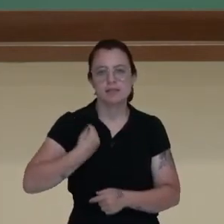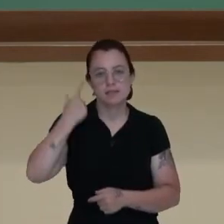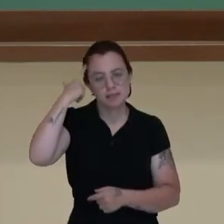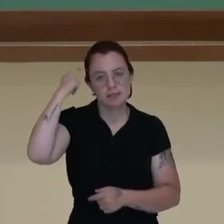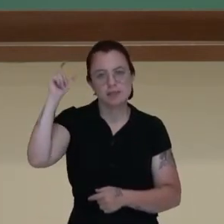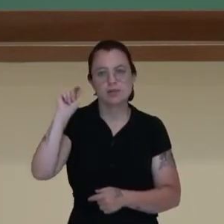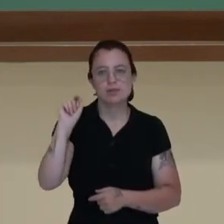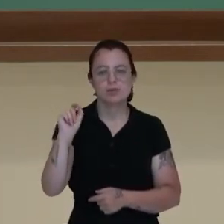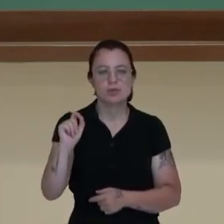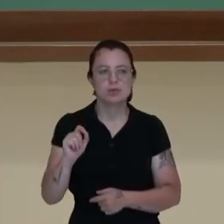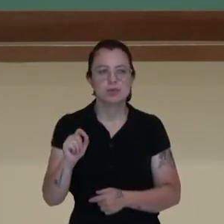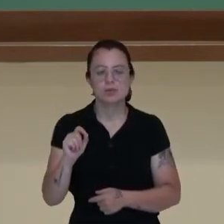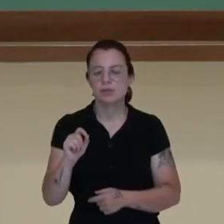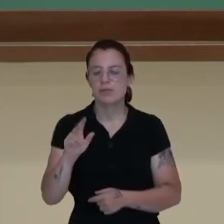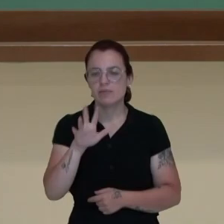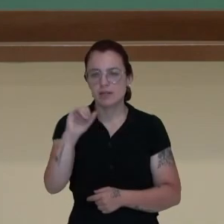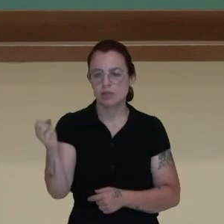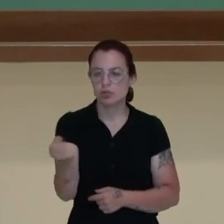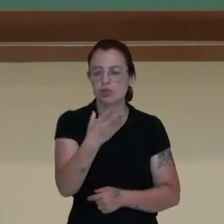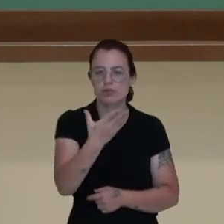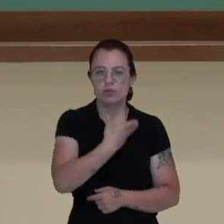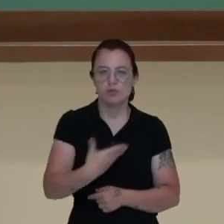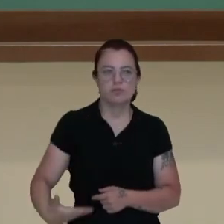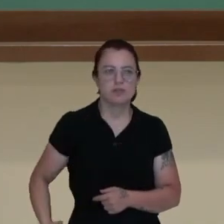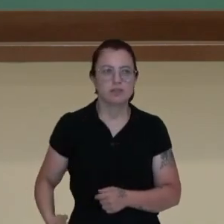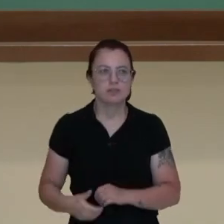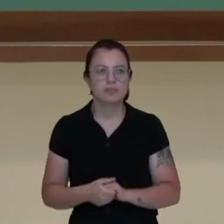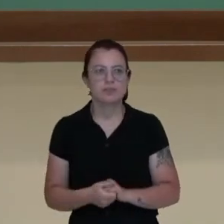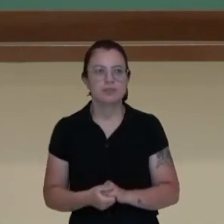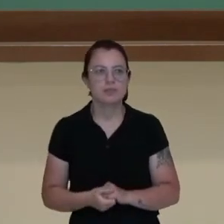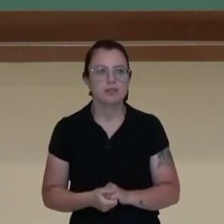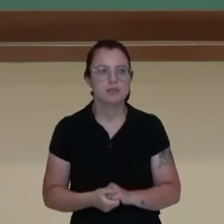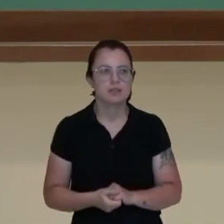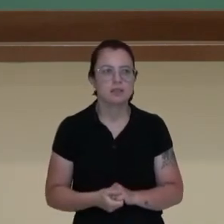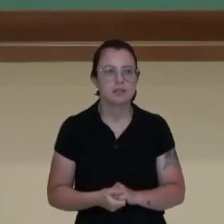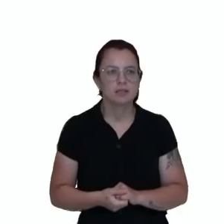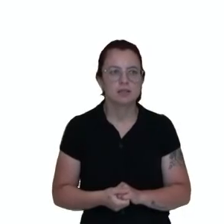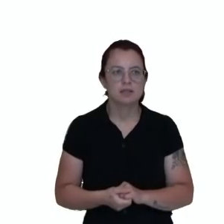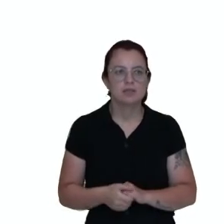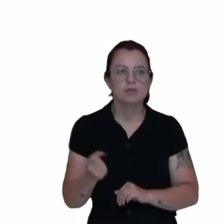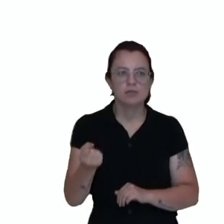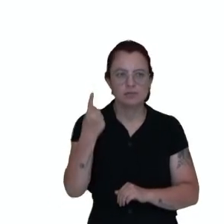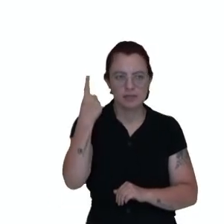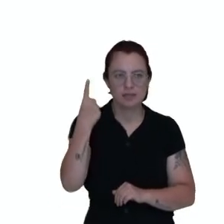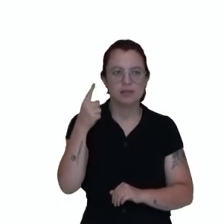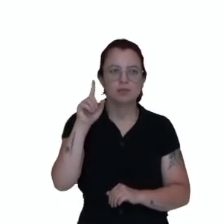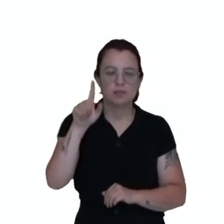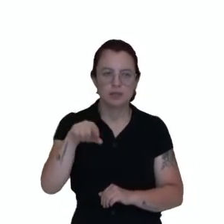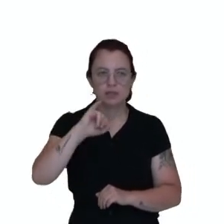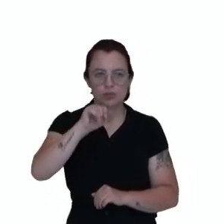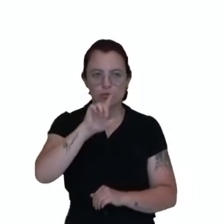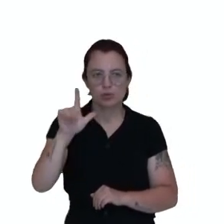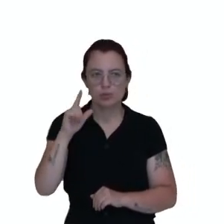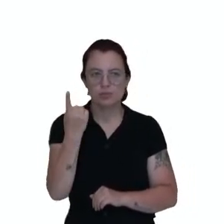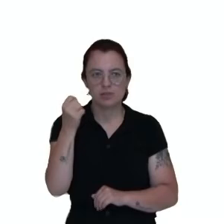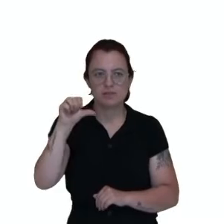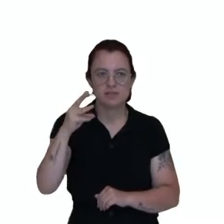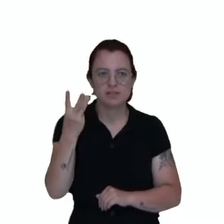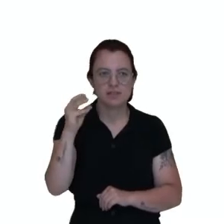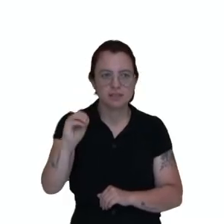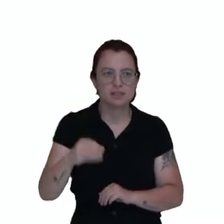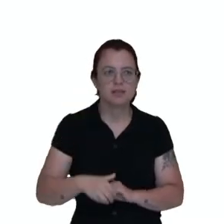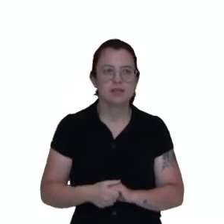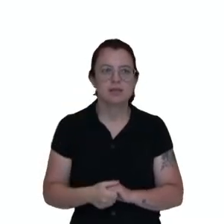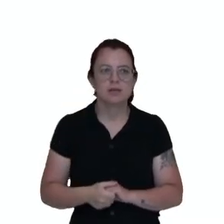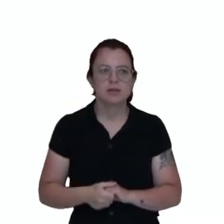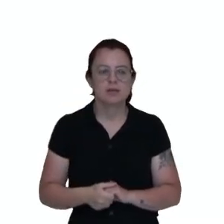da posse de um novo governo, né? Bom, a gente vai ver que o fato que aconteceu em julho de